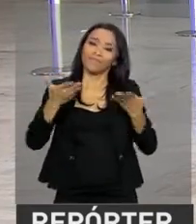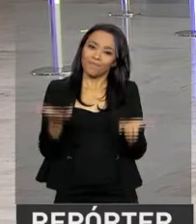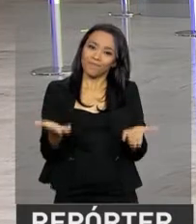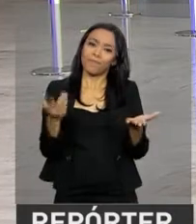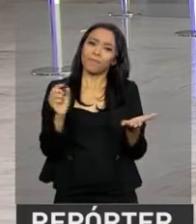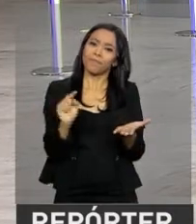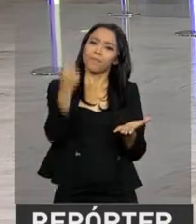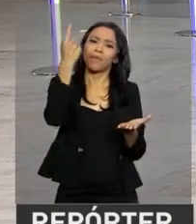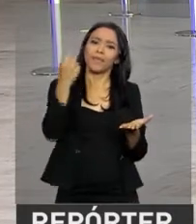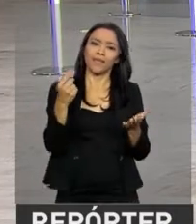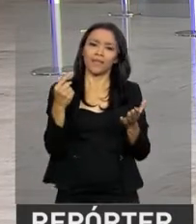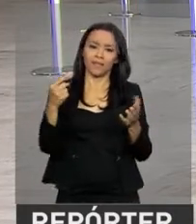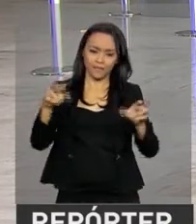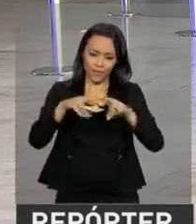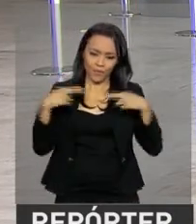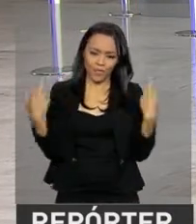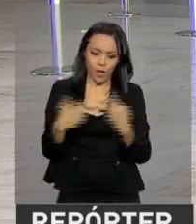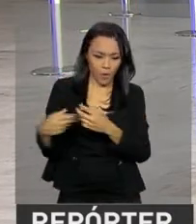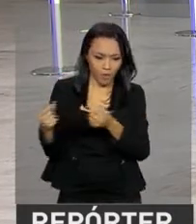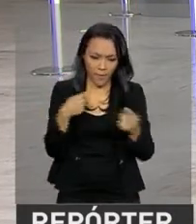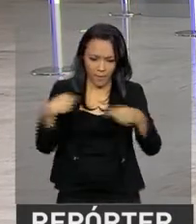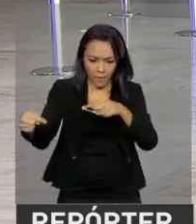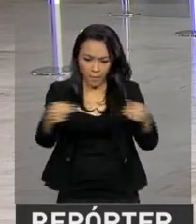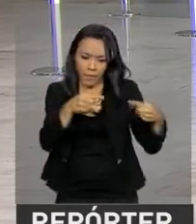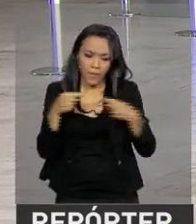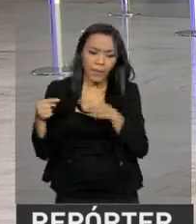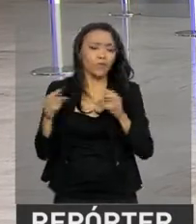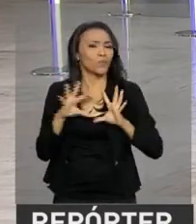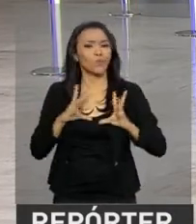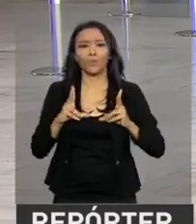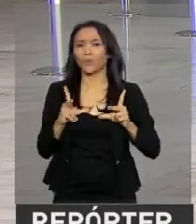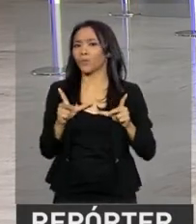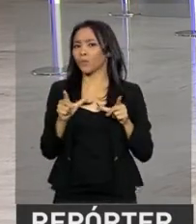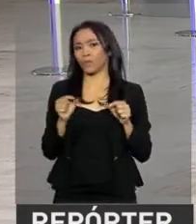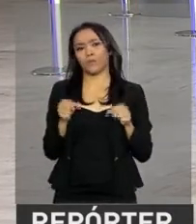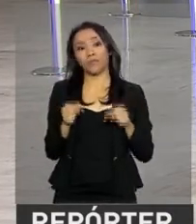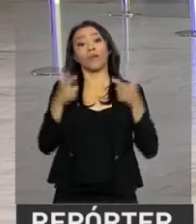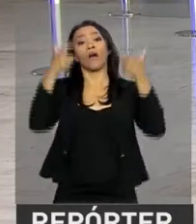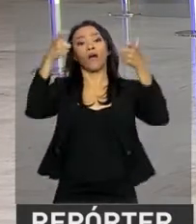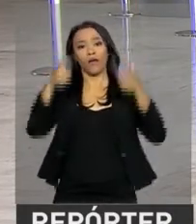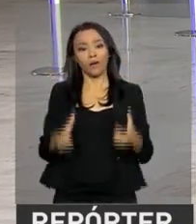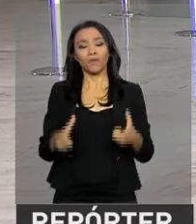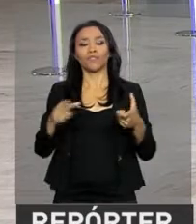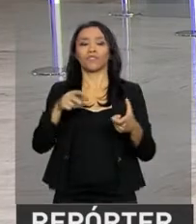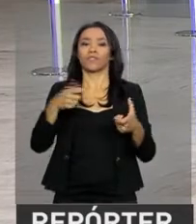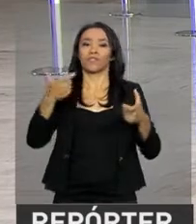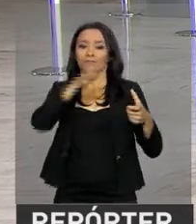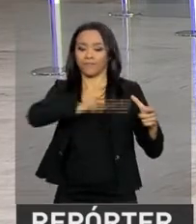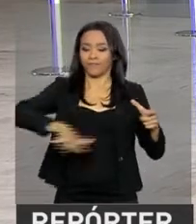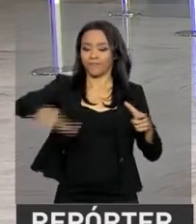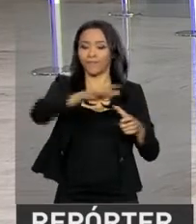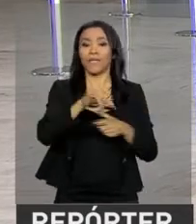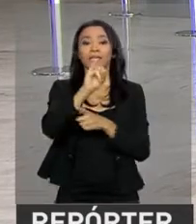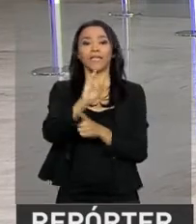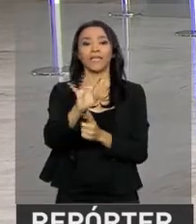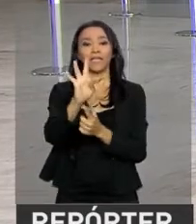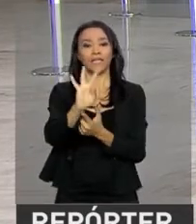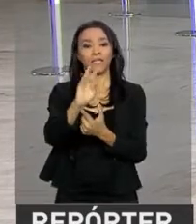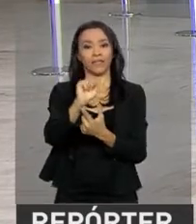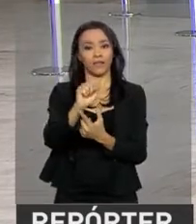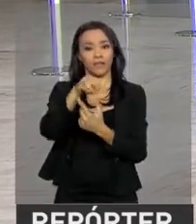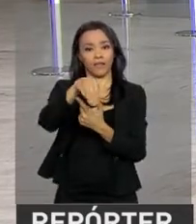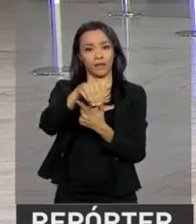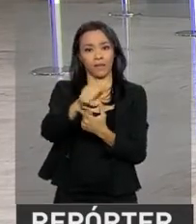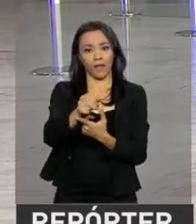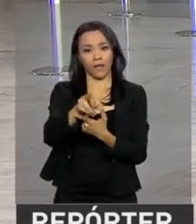sessão de trabalho. E aí todos esses compromissos acontecem, viu, Leandro, no Palácio do Itamaraty. Esses compromissos da parte da tarde estão previstos para o